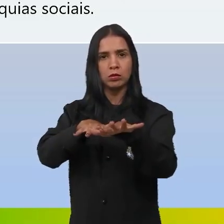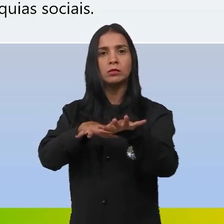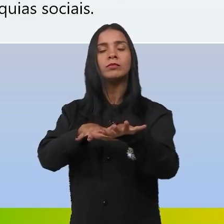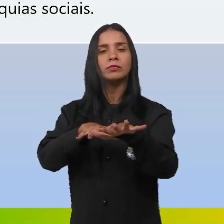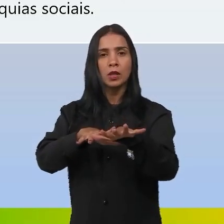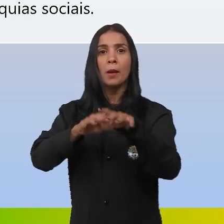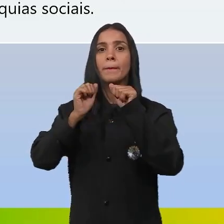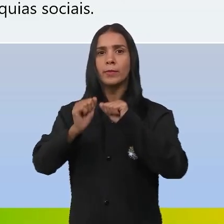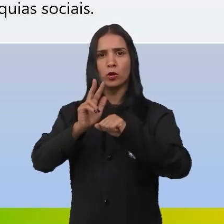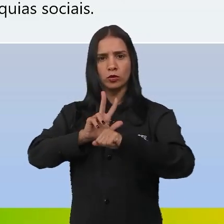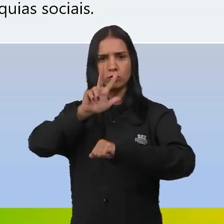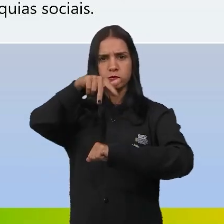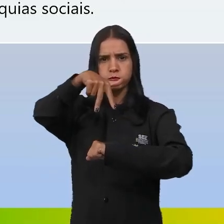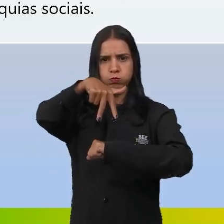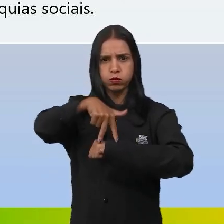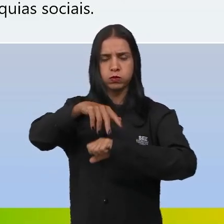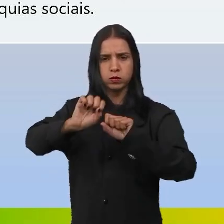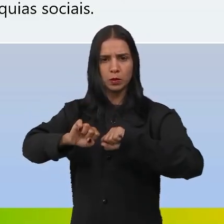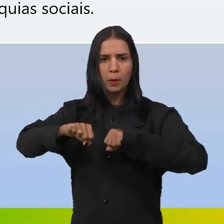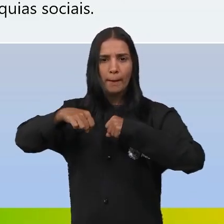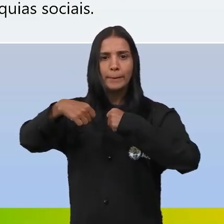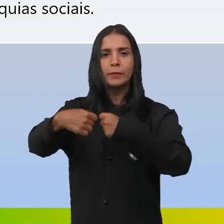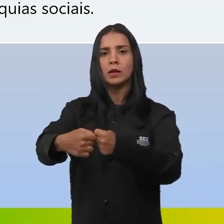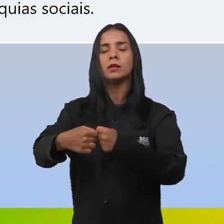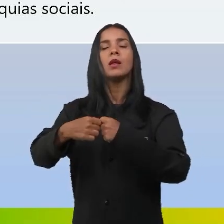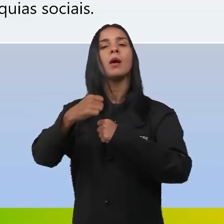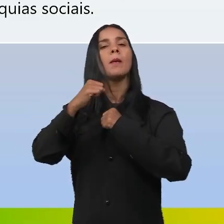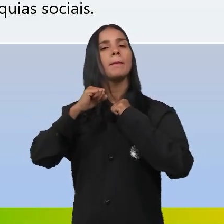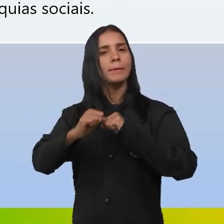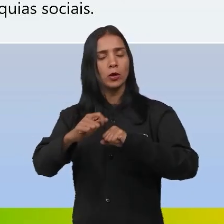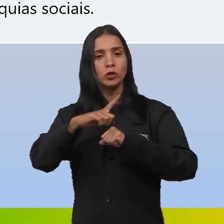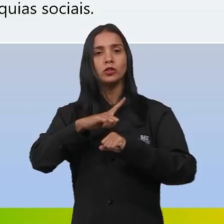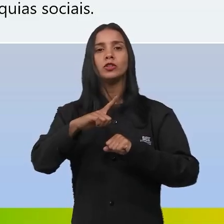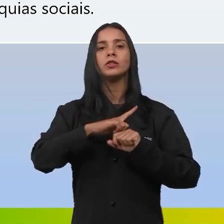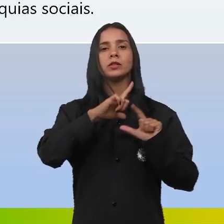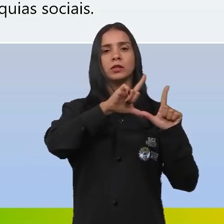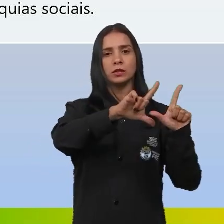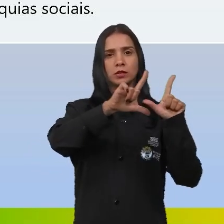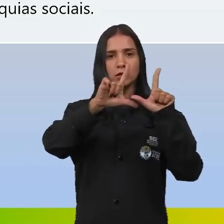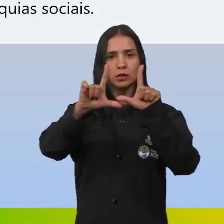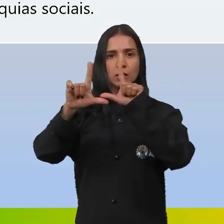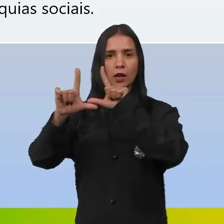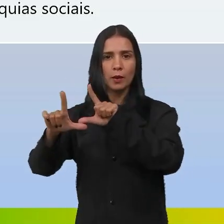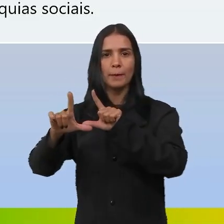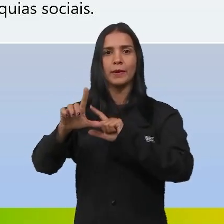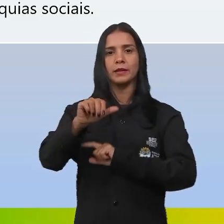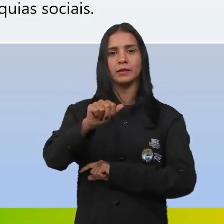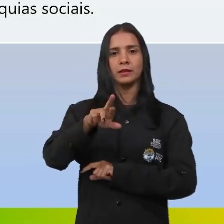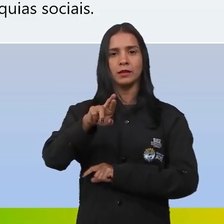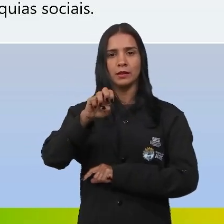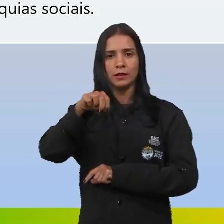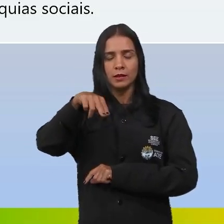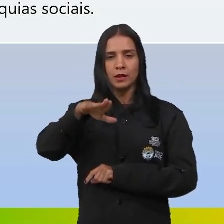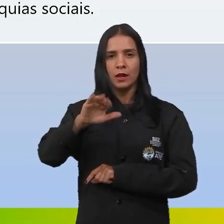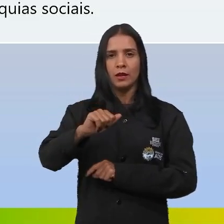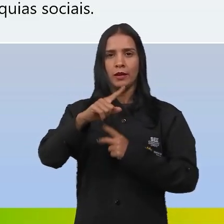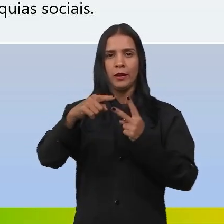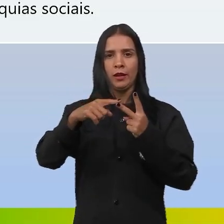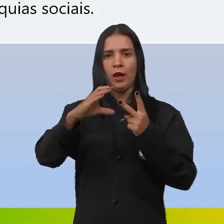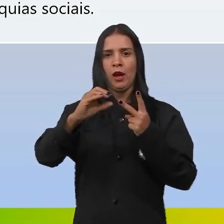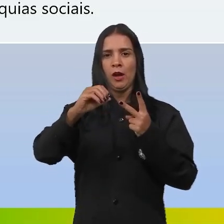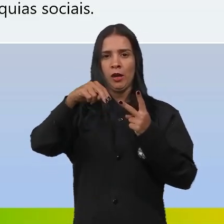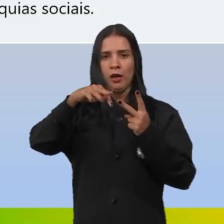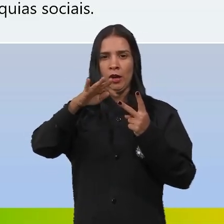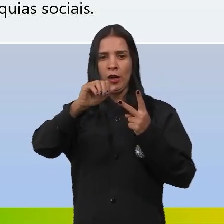peça que trabalhou essa questão da ditadura militar.